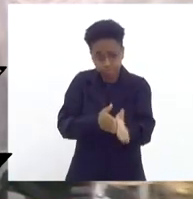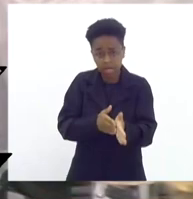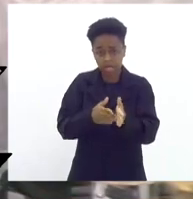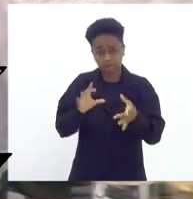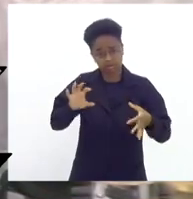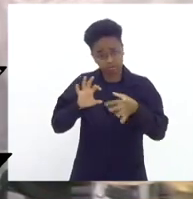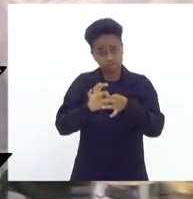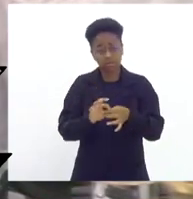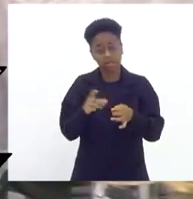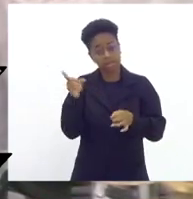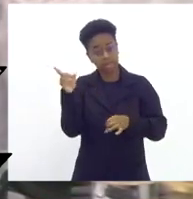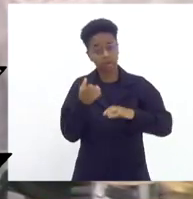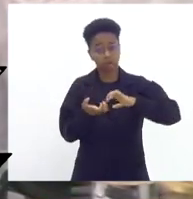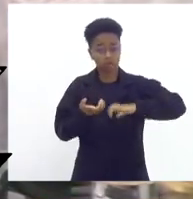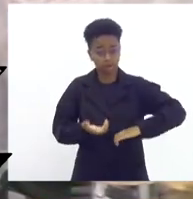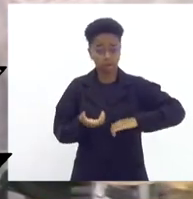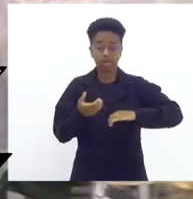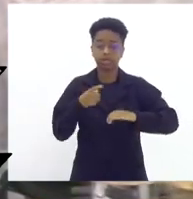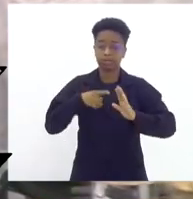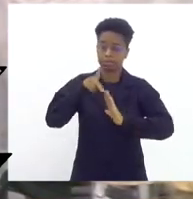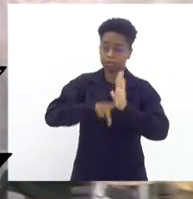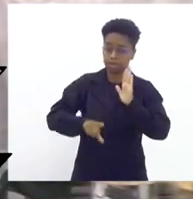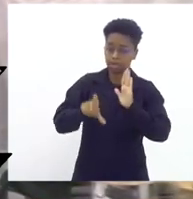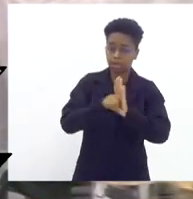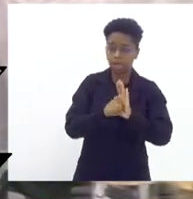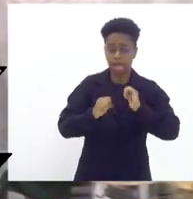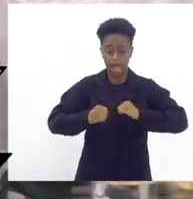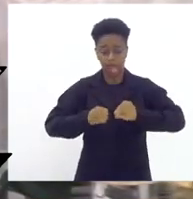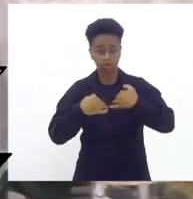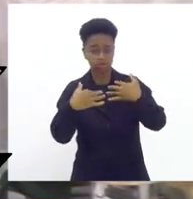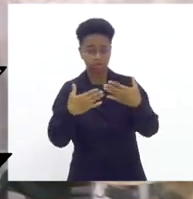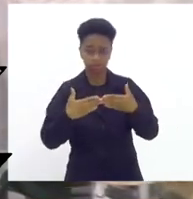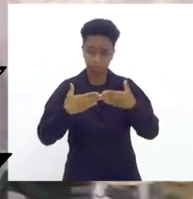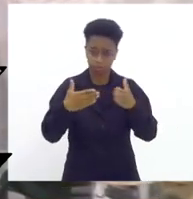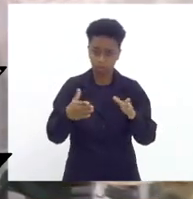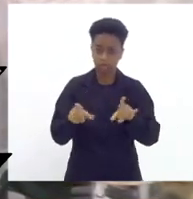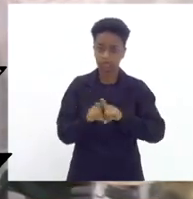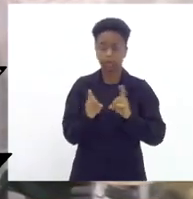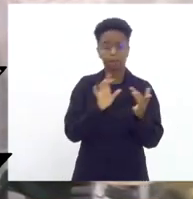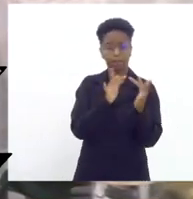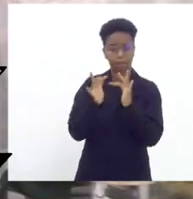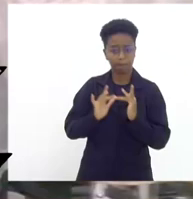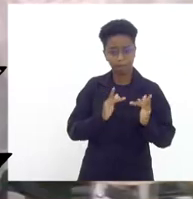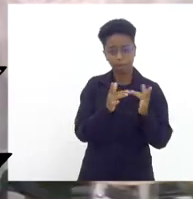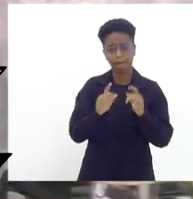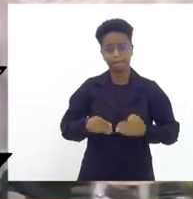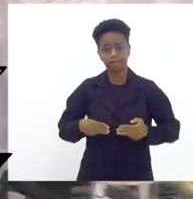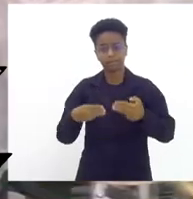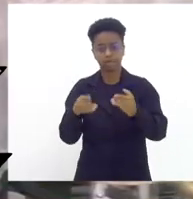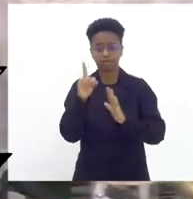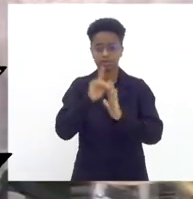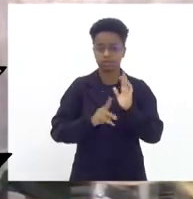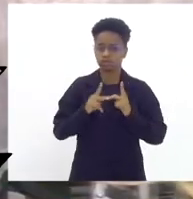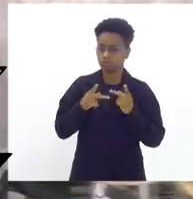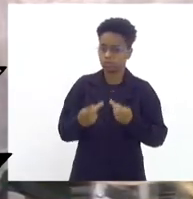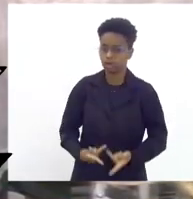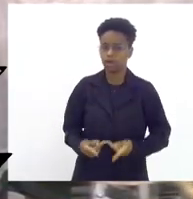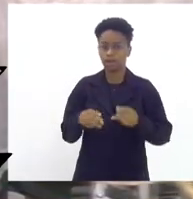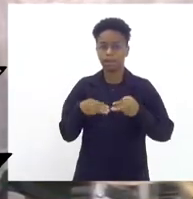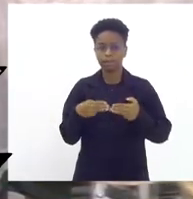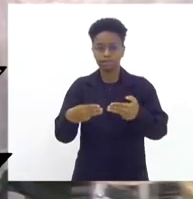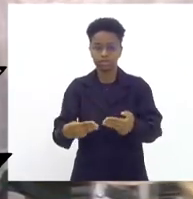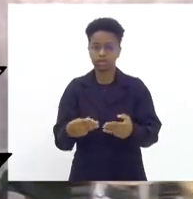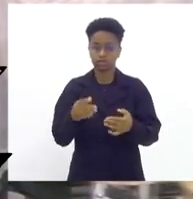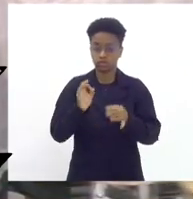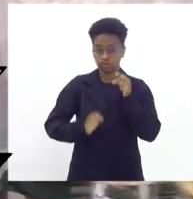projetos de lei para audiências públicas para articulações com Ministério dos direitos humanos e o Ministério da Justiça tem uma relação